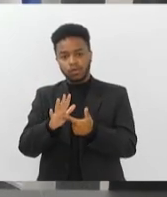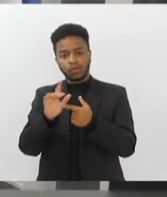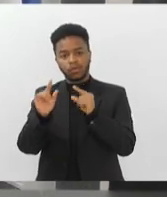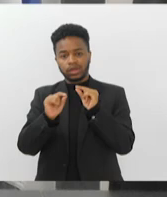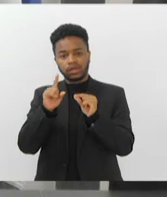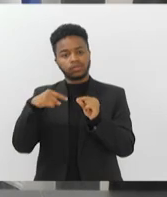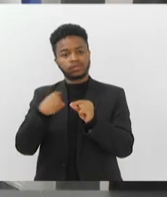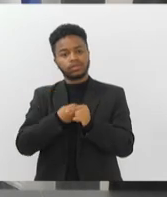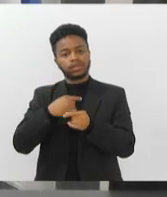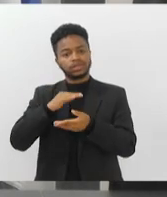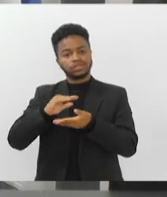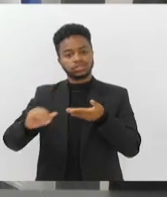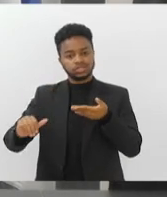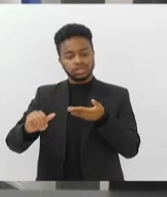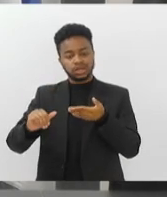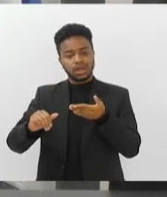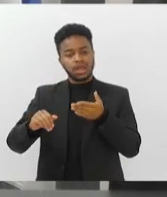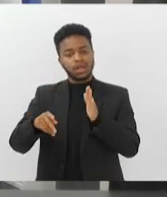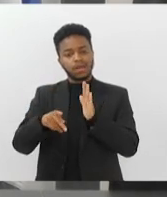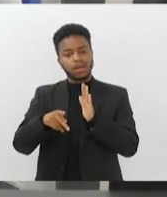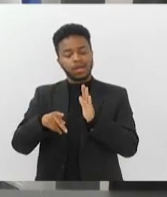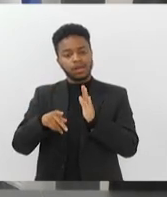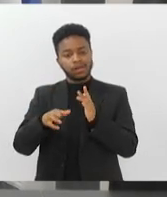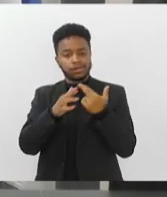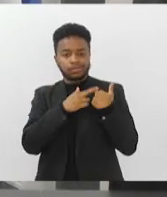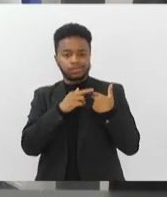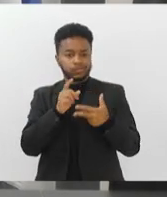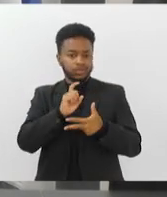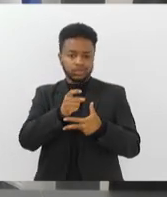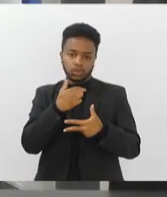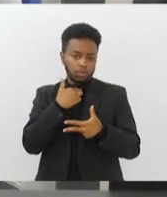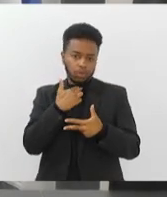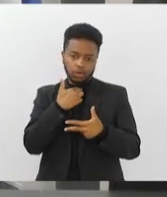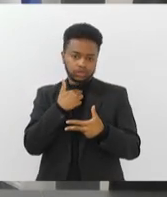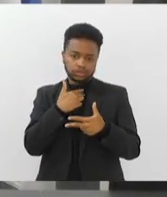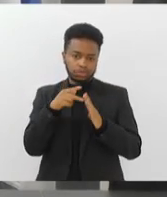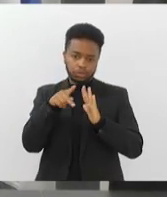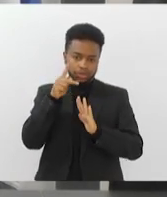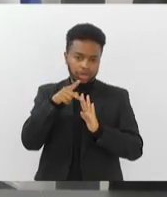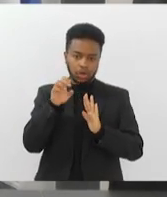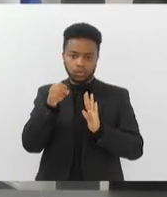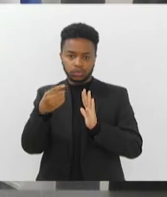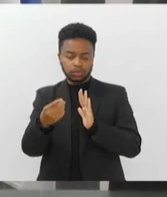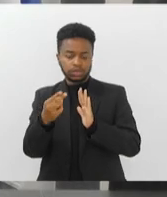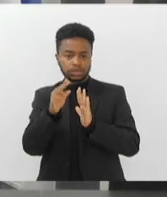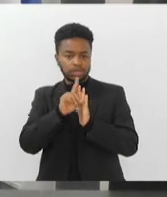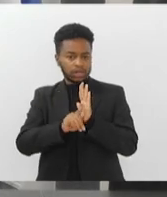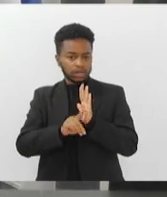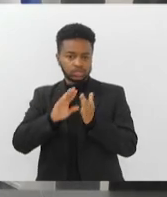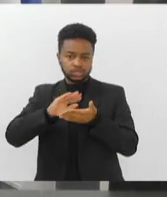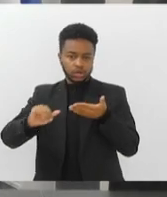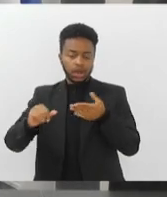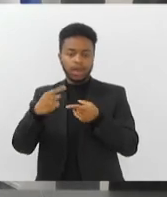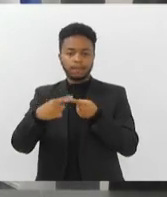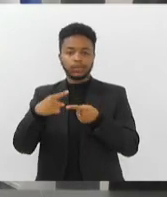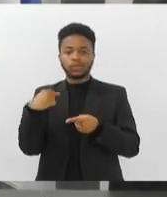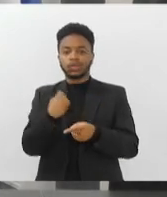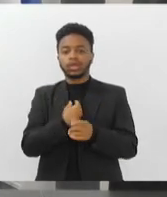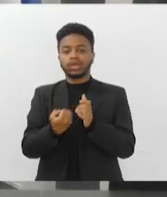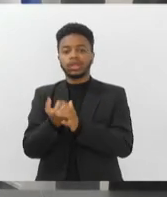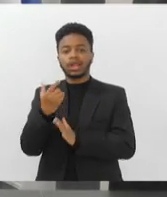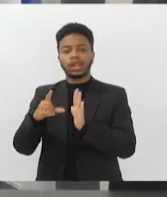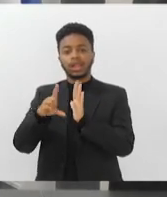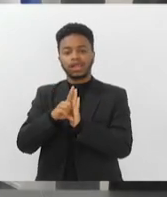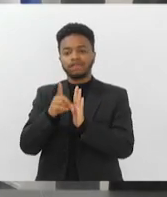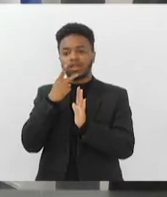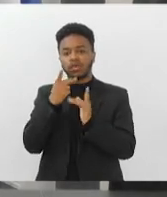gente revogou um ato do executivo, a gente não pode revogar portaria, revogar decreto. Vossa, a gente me permite. A gente legislou contradizendo tudo